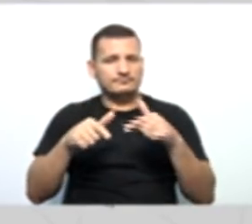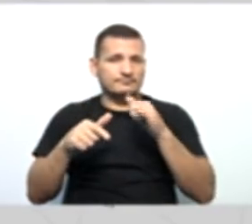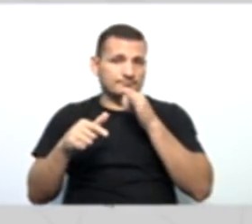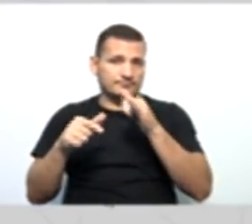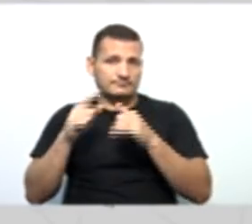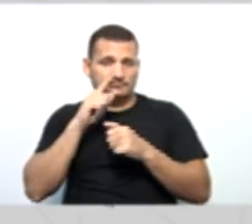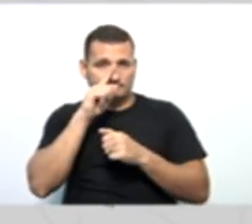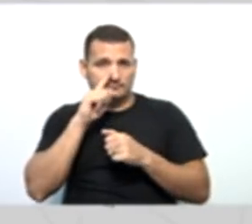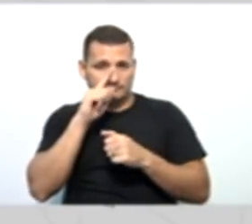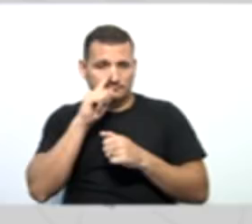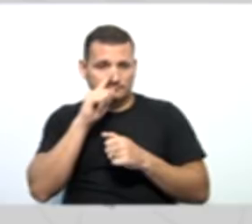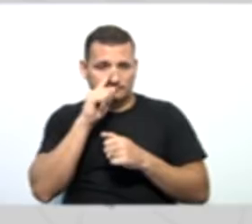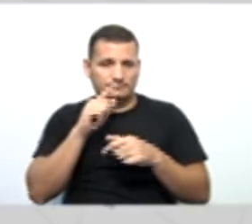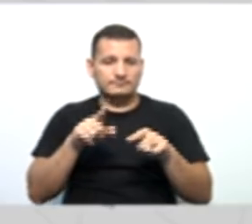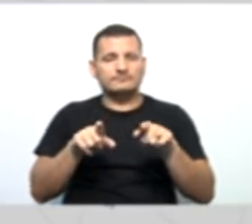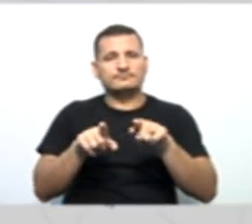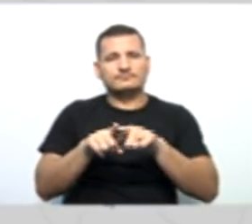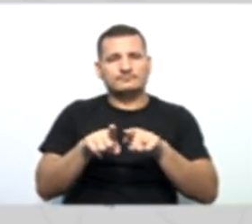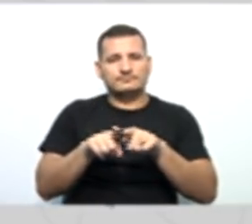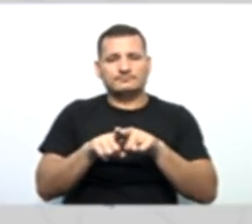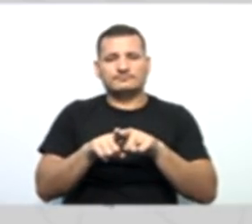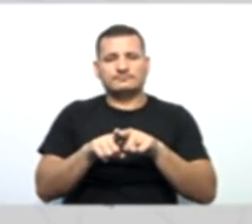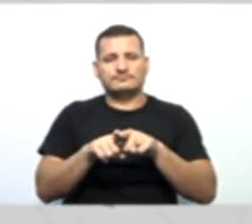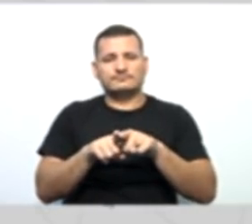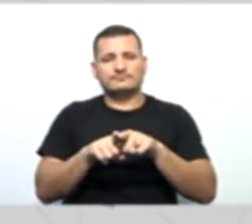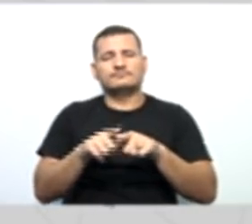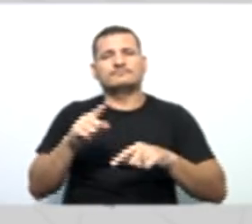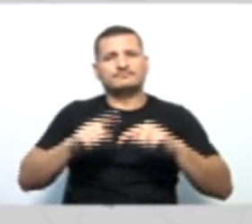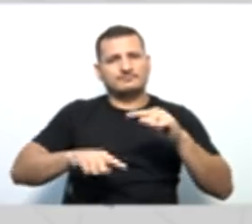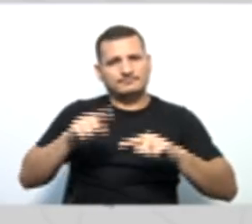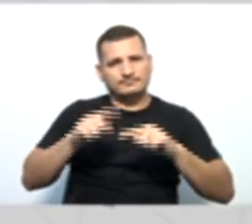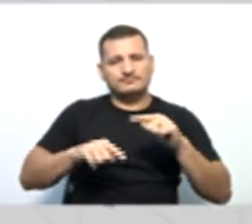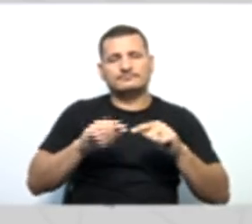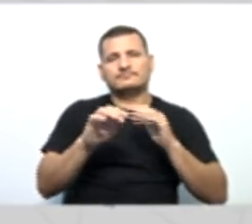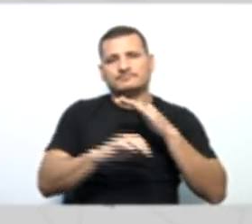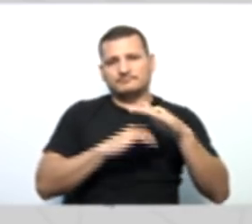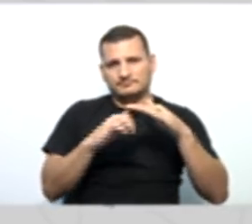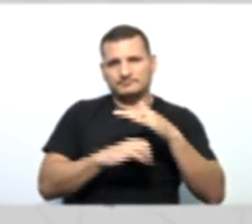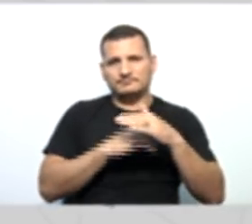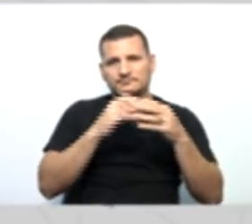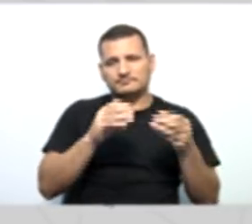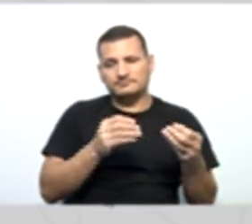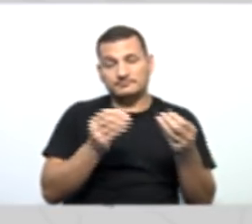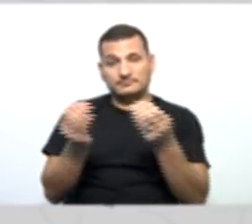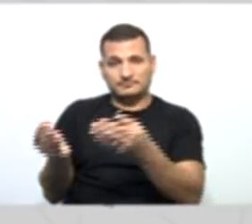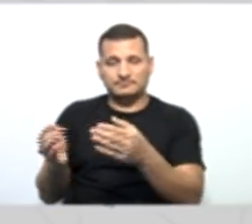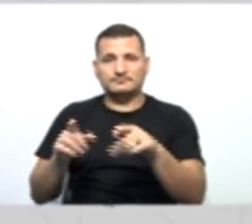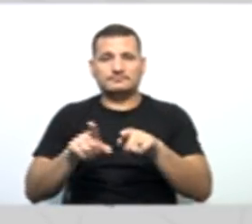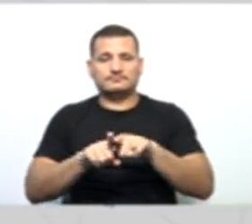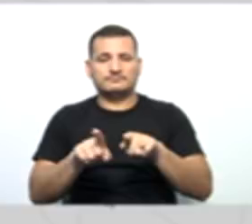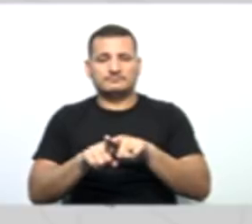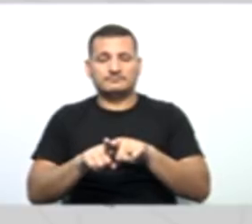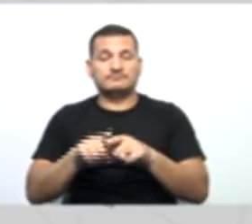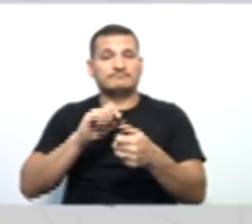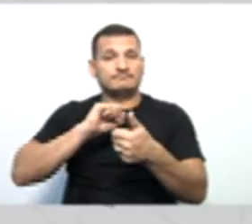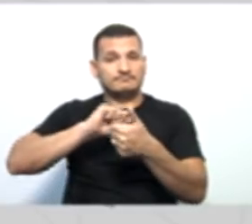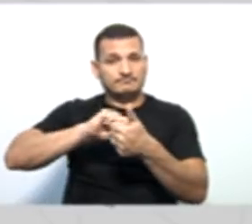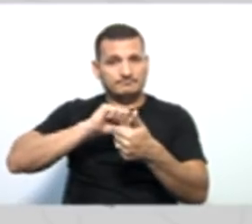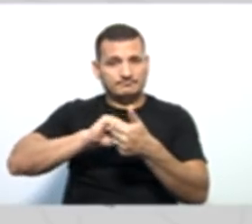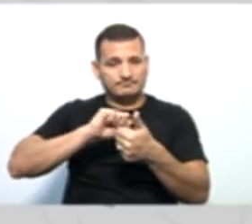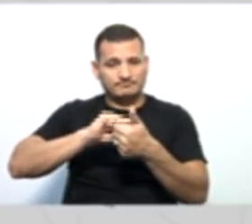risco. Os dispositivos também devem ser fornecidos pela empresa contratante, tá certo? Com